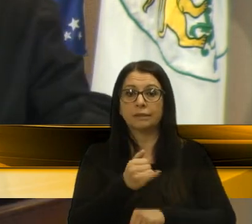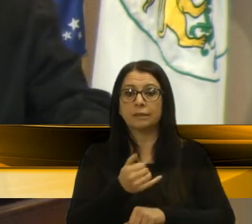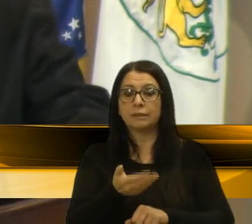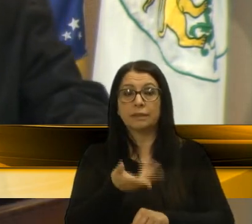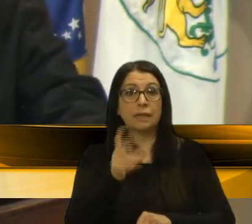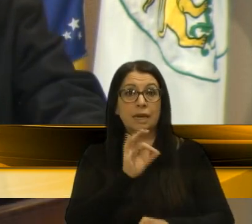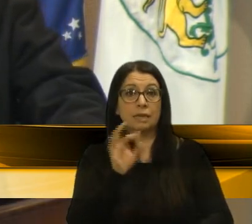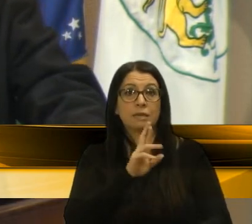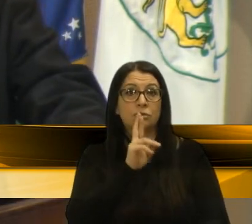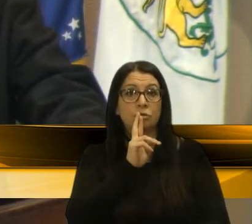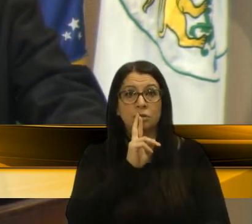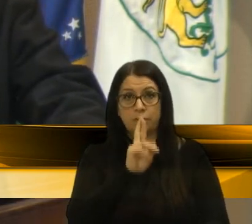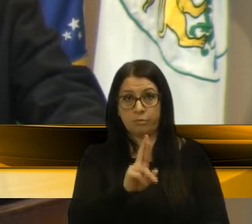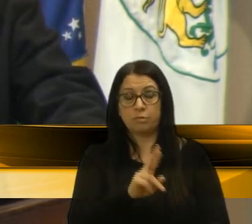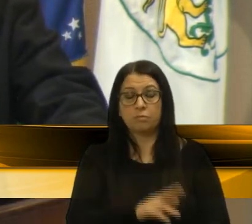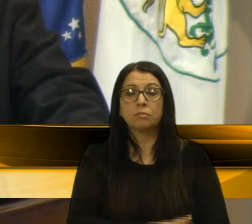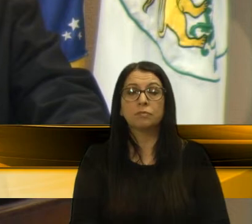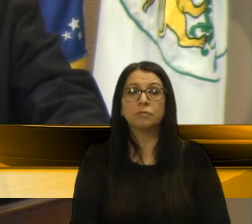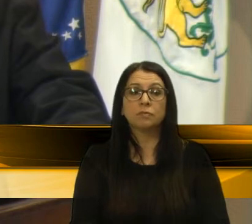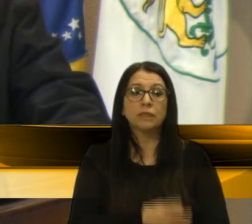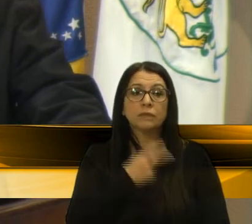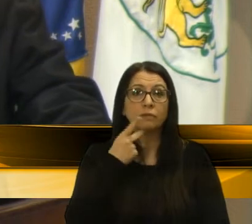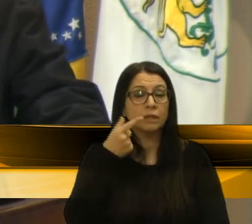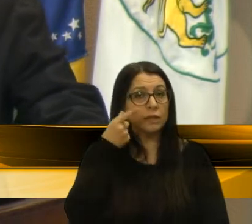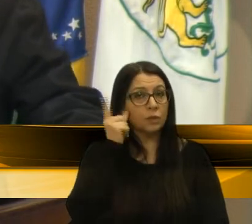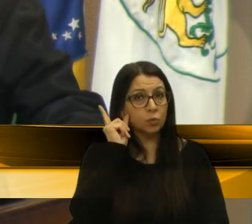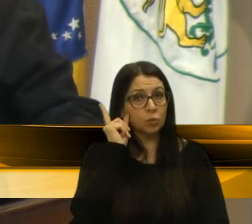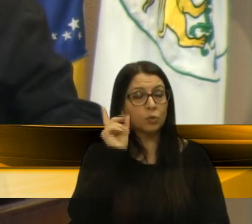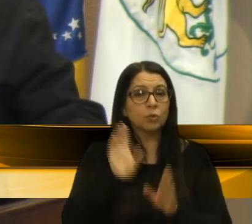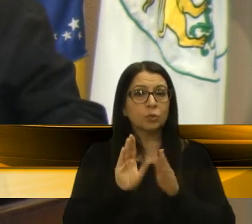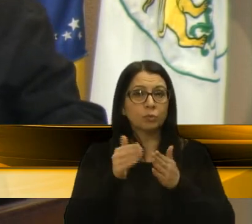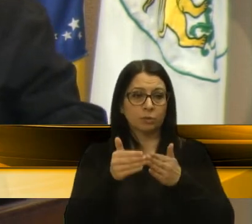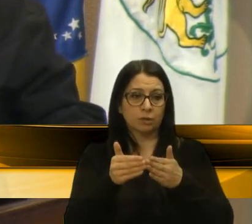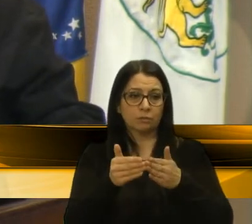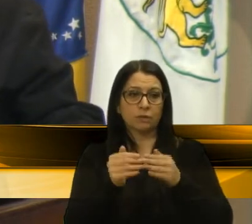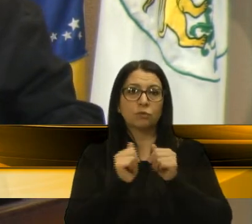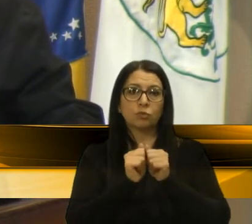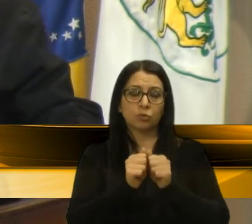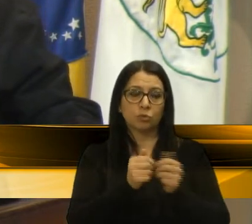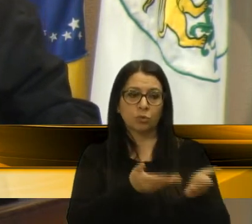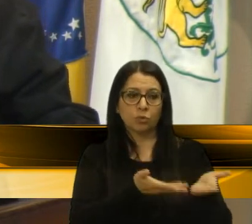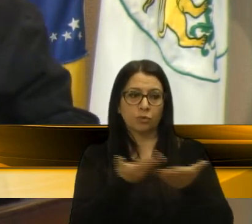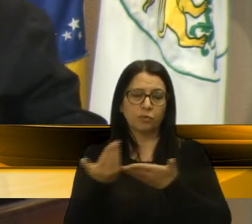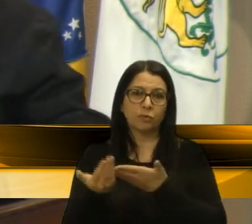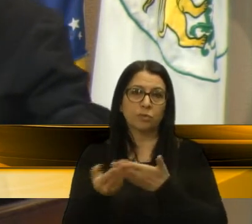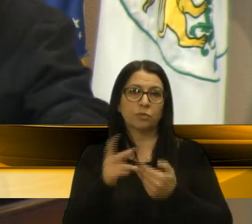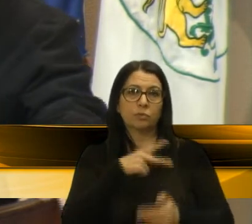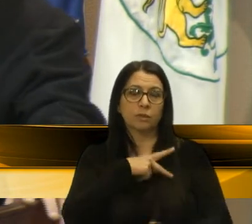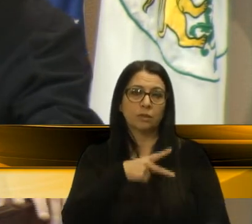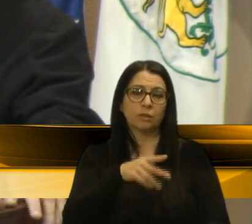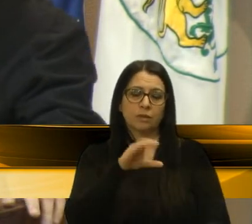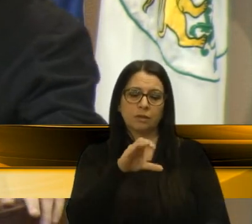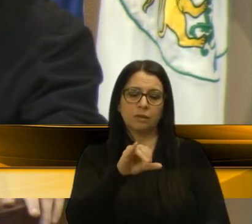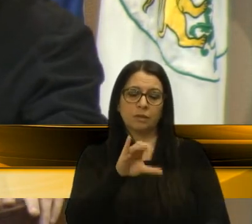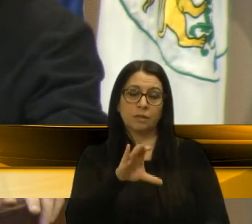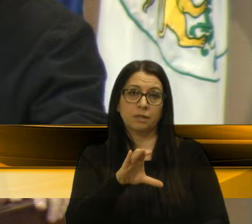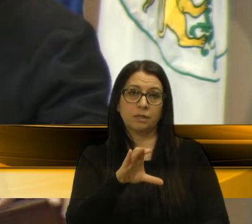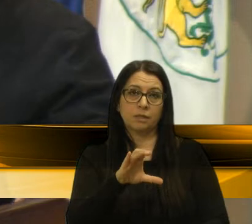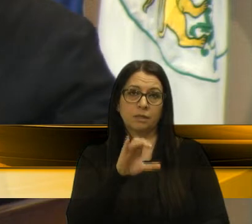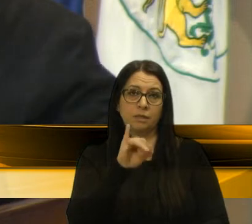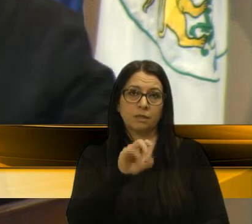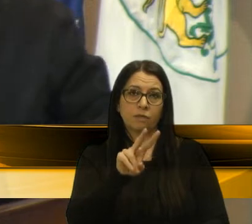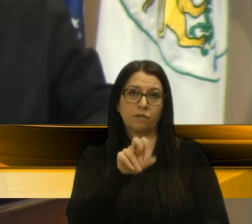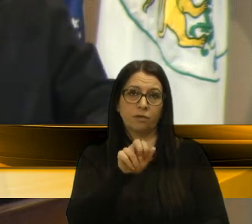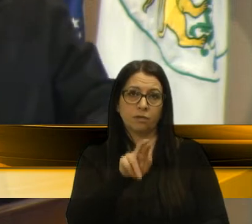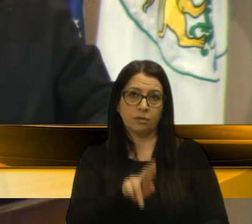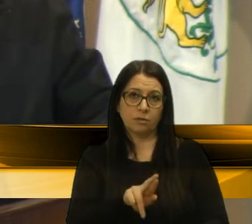né? Dizer que ontem a comissão esteve a convite do presidente da SIC, o senhor Ivanir Gasparim,